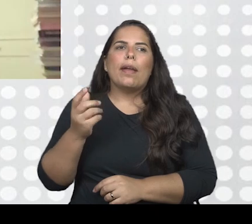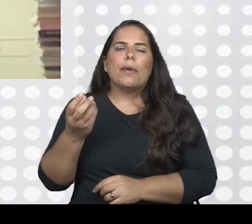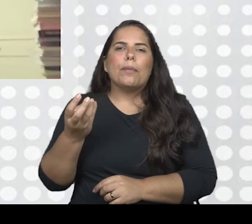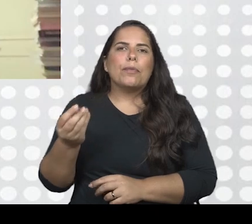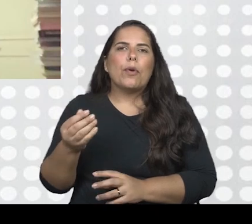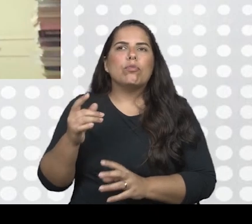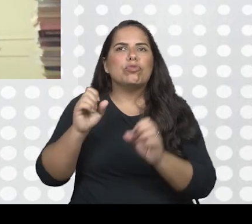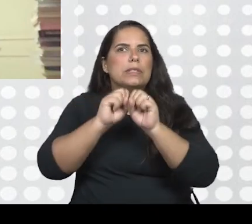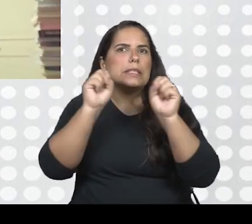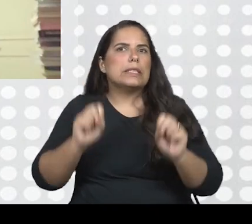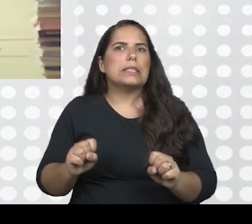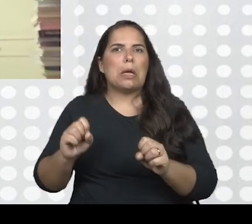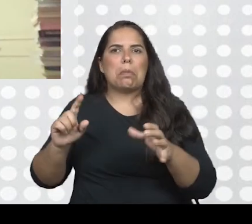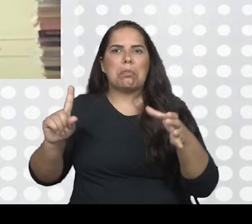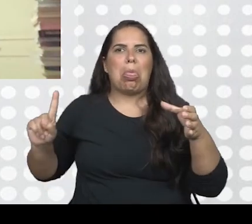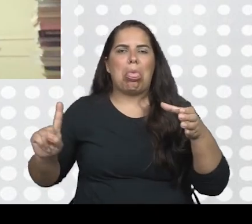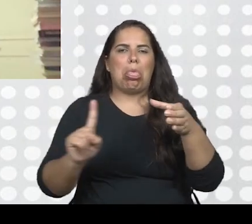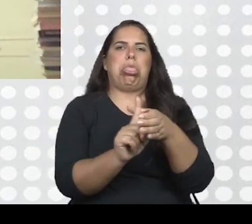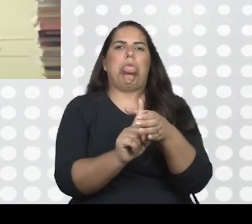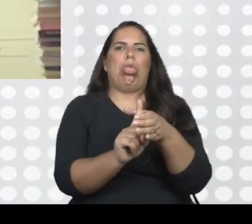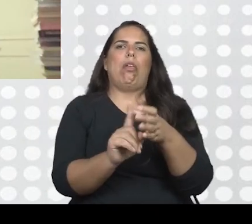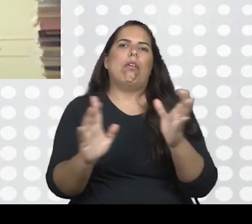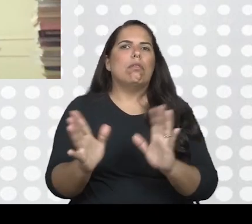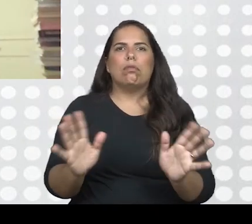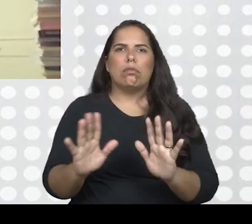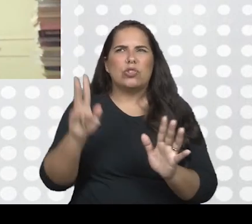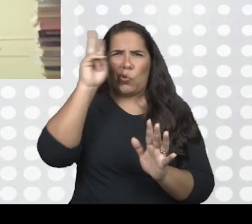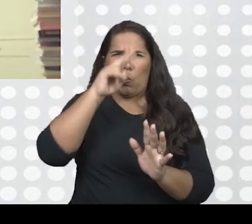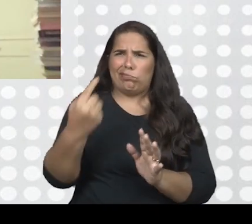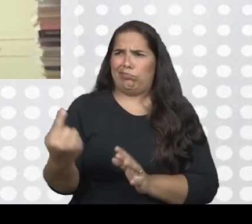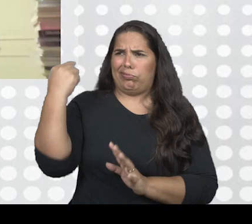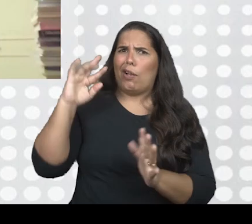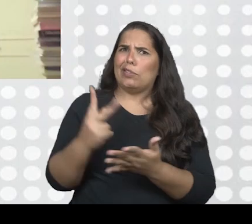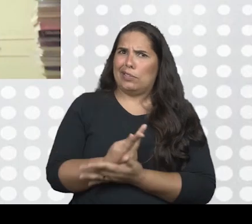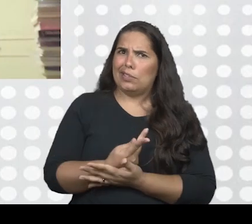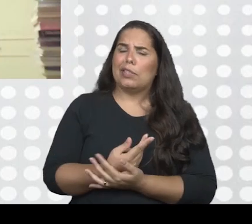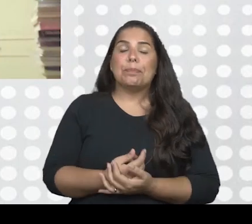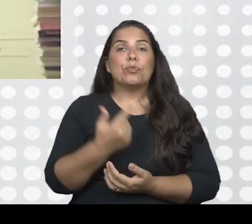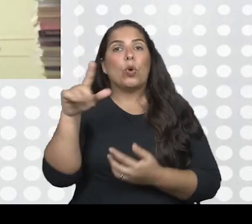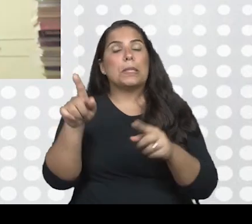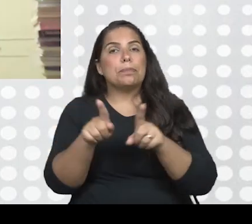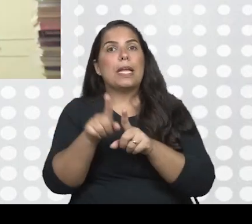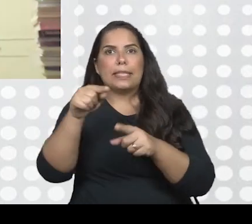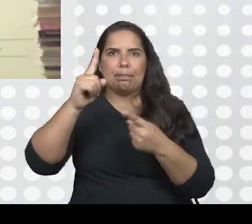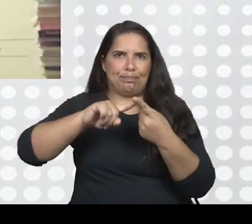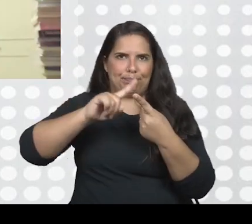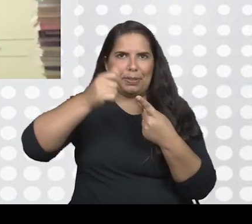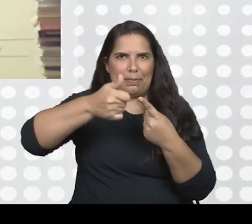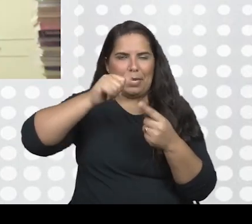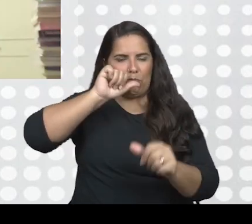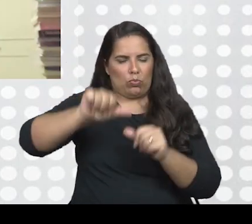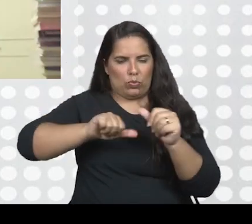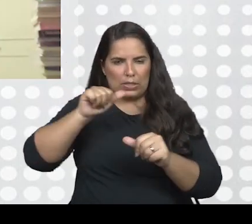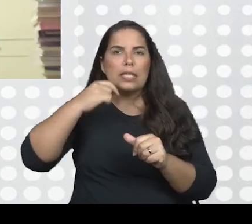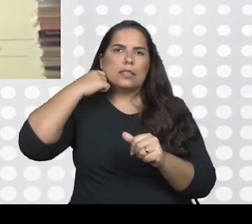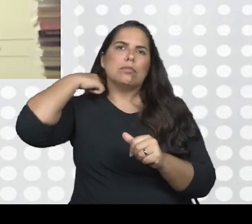um sistema segregado, paralelo, como historicamente ocorria. Uma outra grande, essa é a primeira